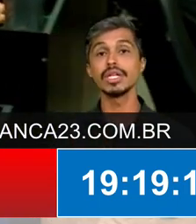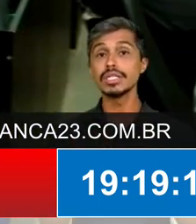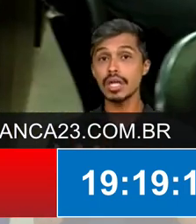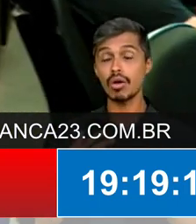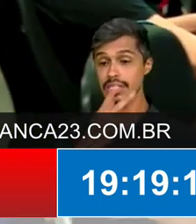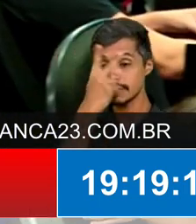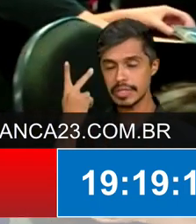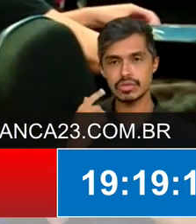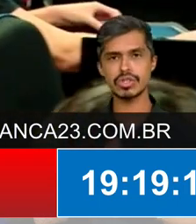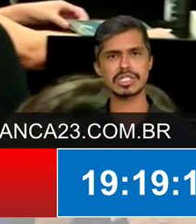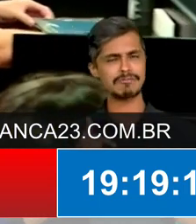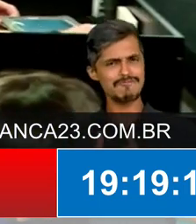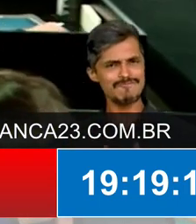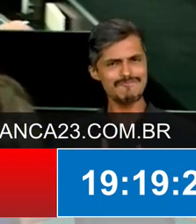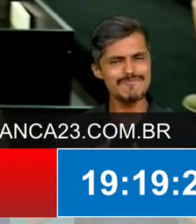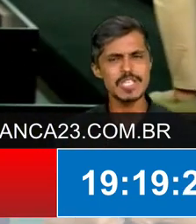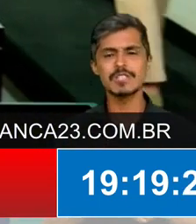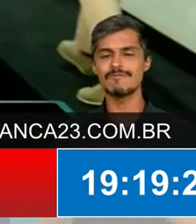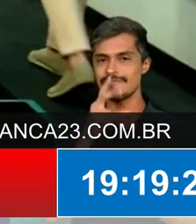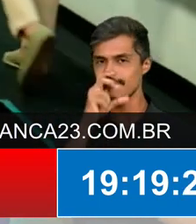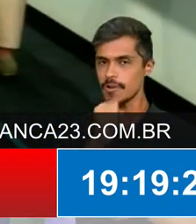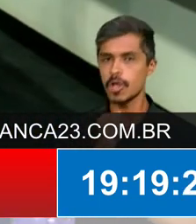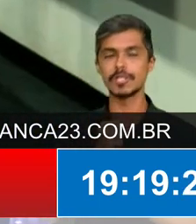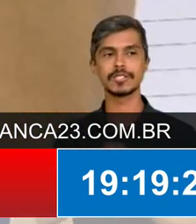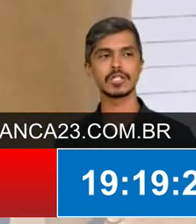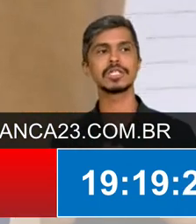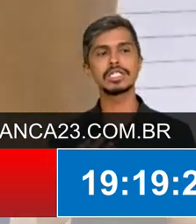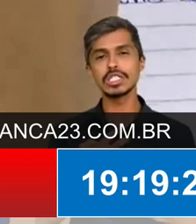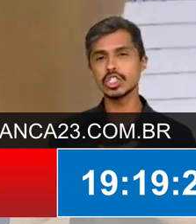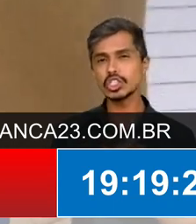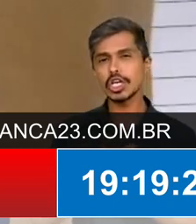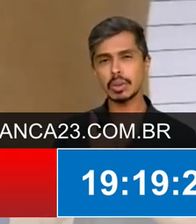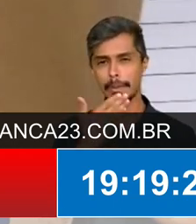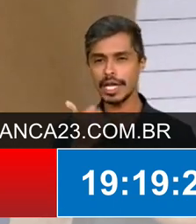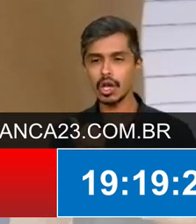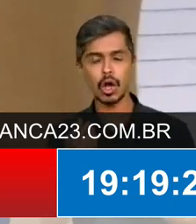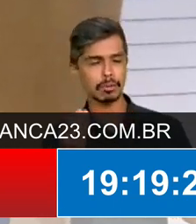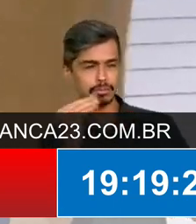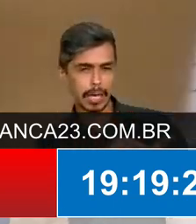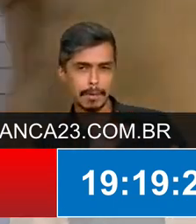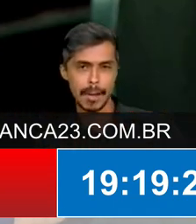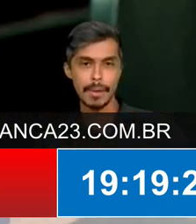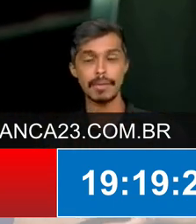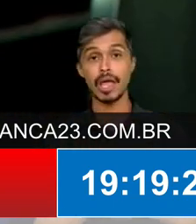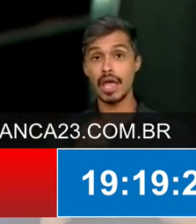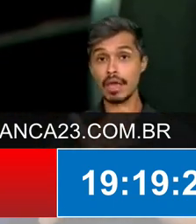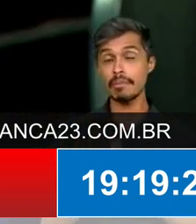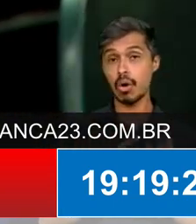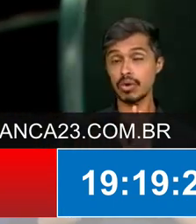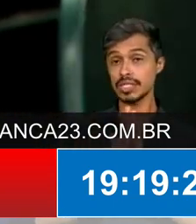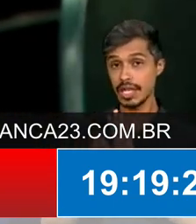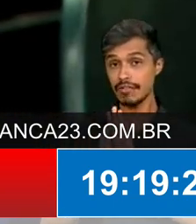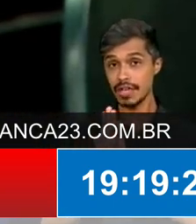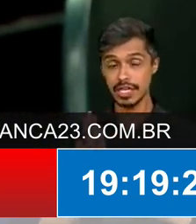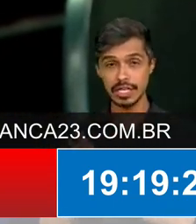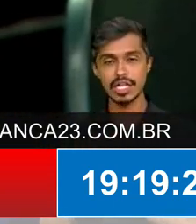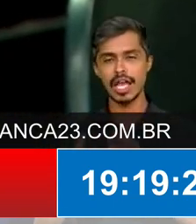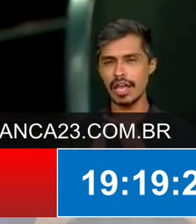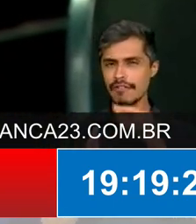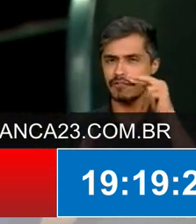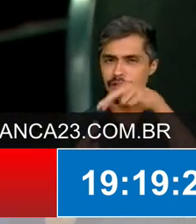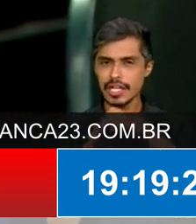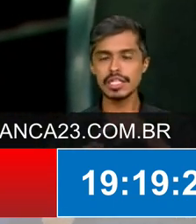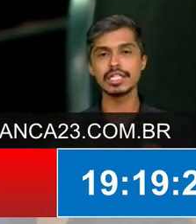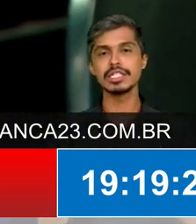forte tem colocado em prática outras formas de entregar o um texto robusto com boas referências e que demonstrem conhecimento global